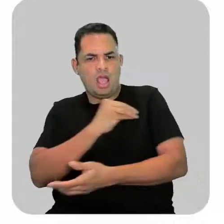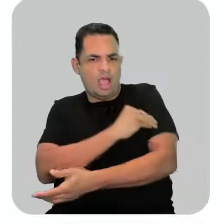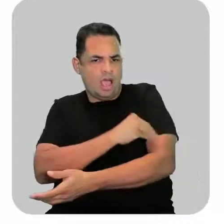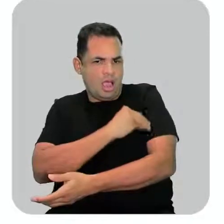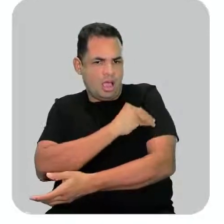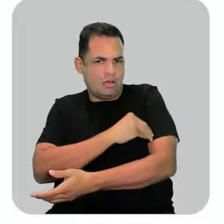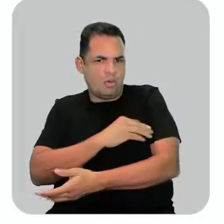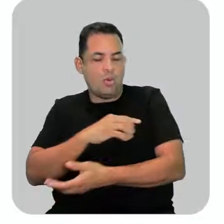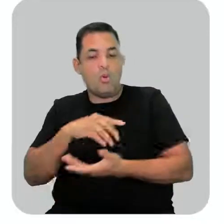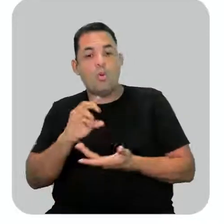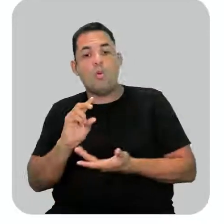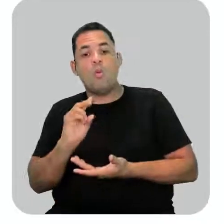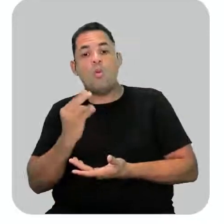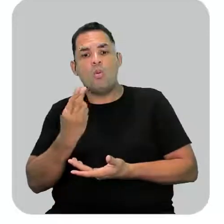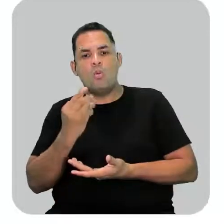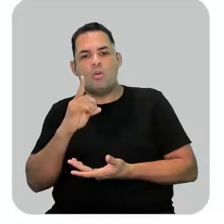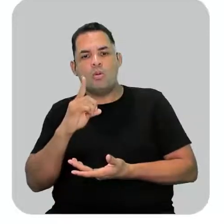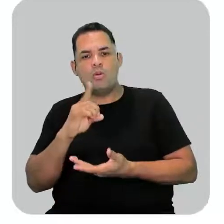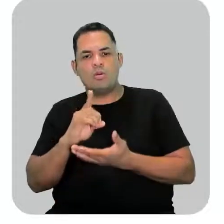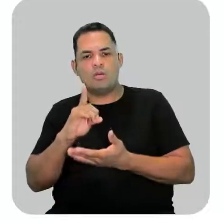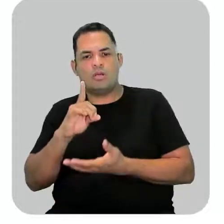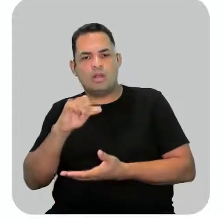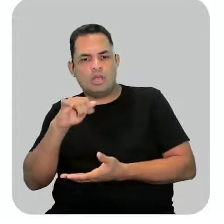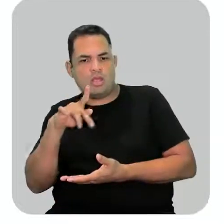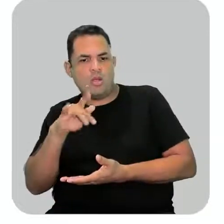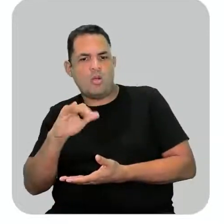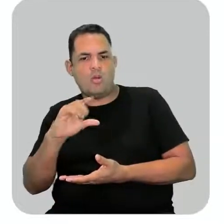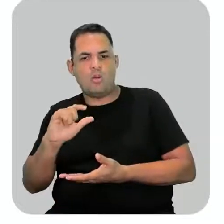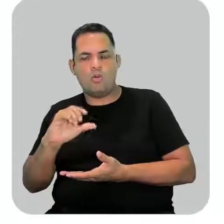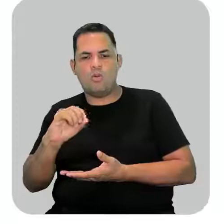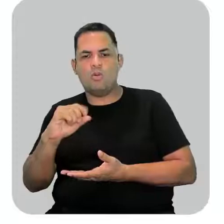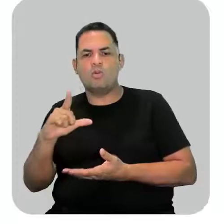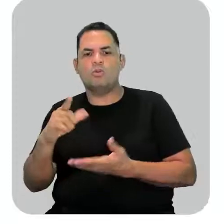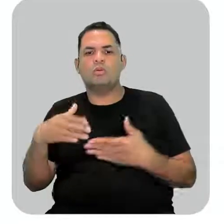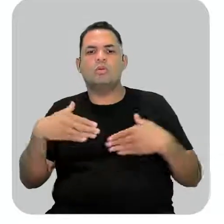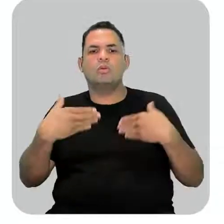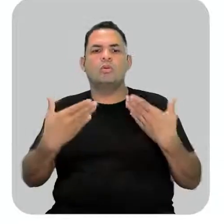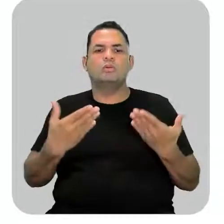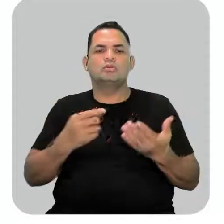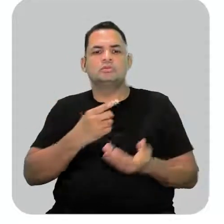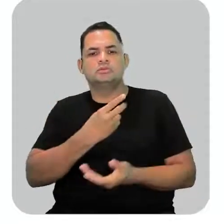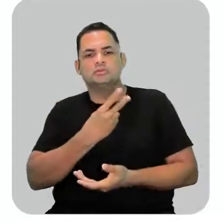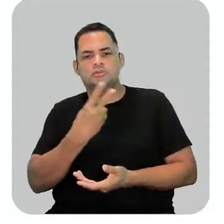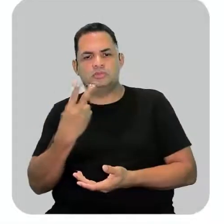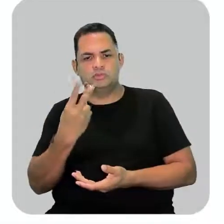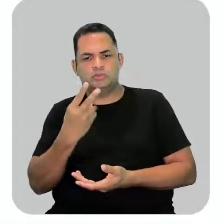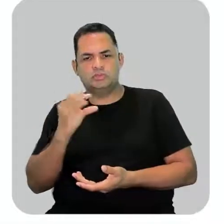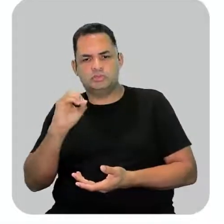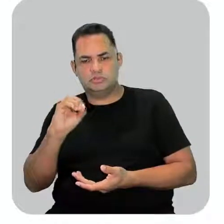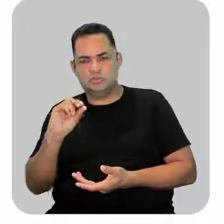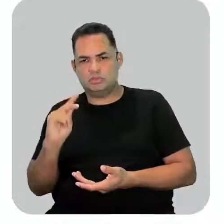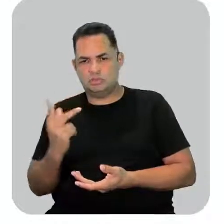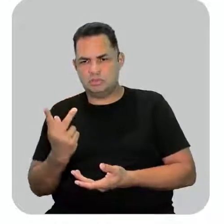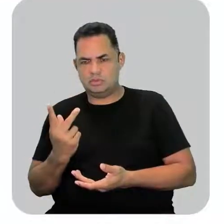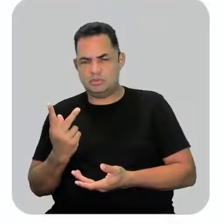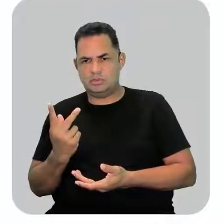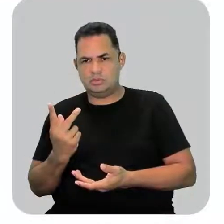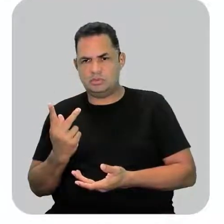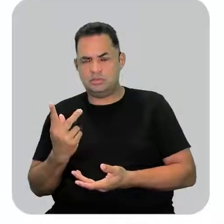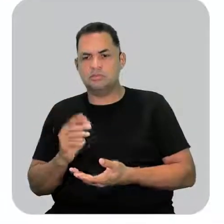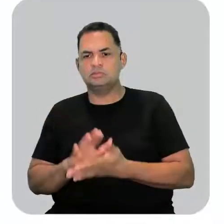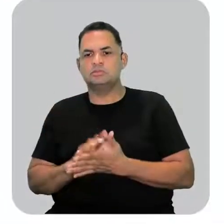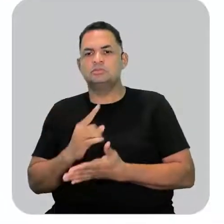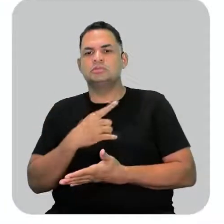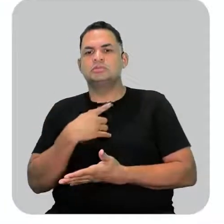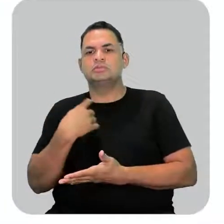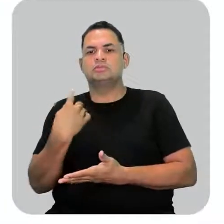ou diol, ou ainda glicol, quando nós tivermos 2 hidroxilas. E